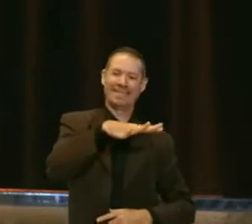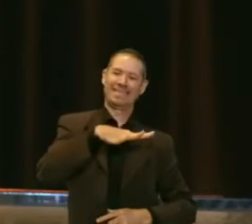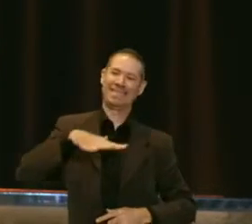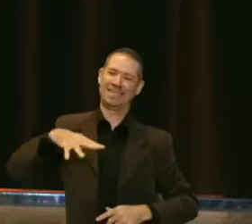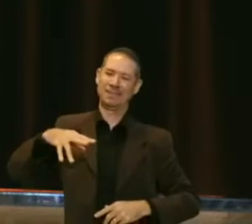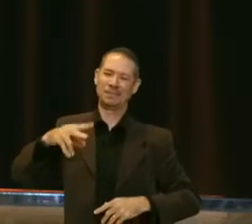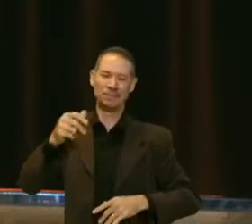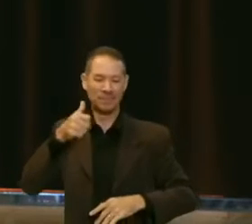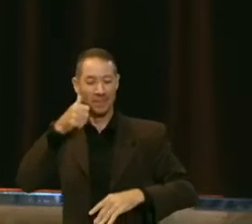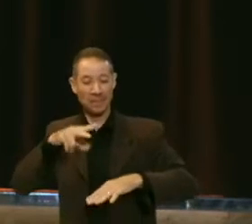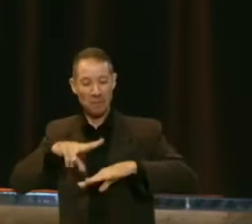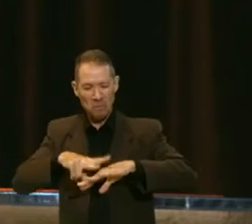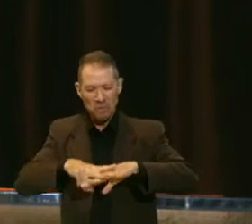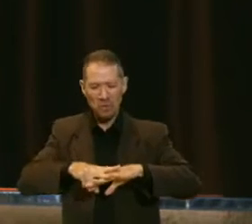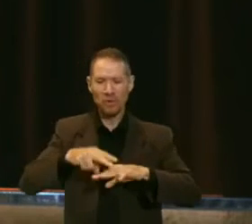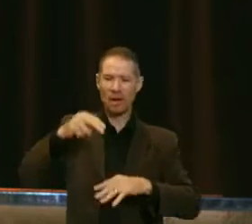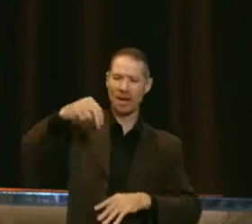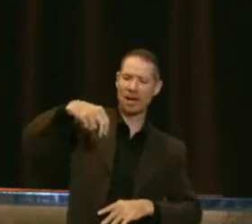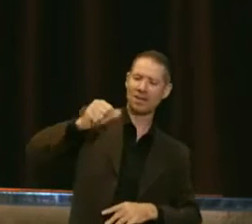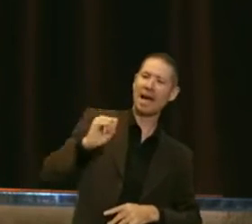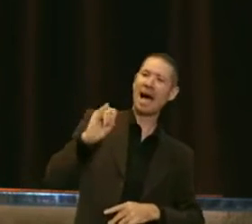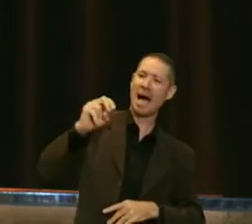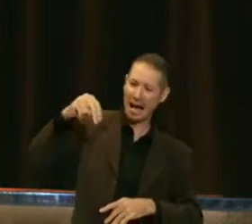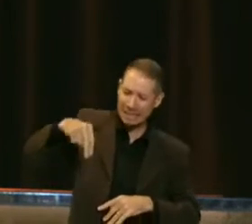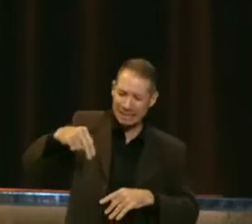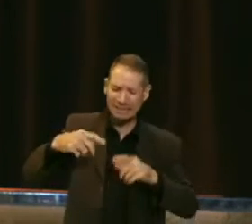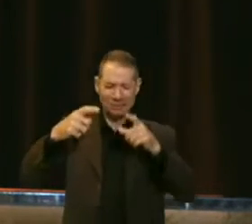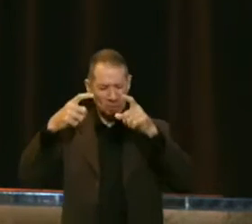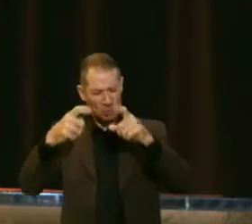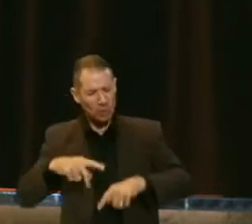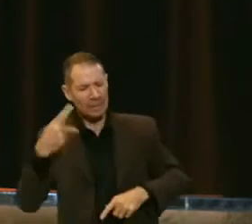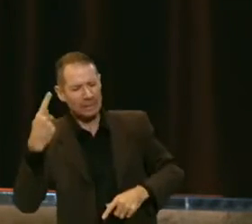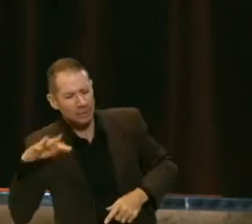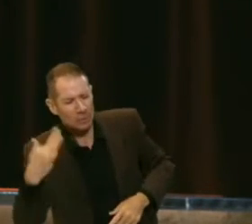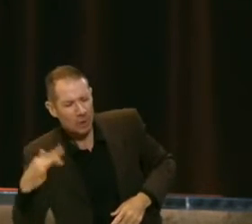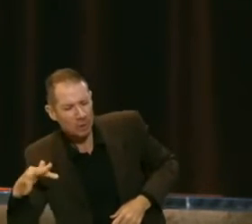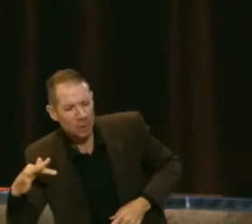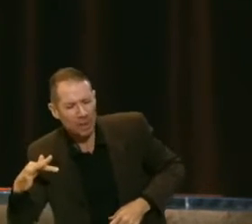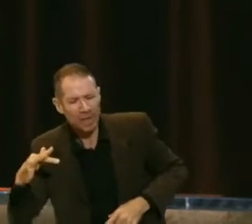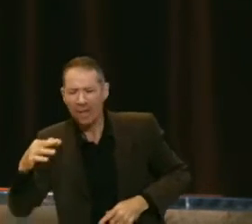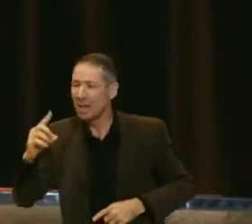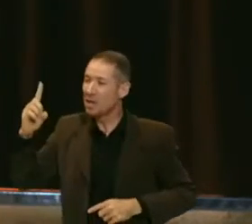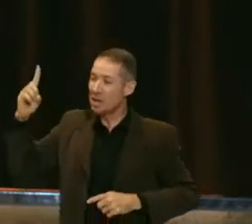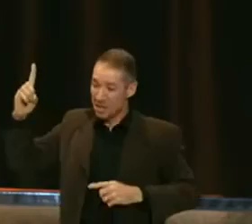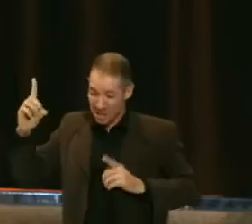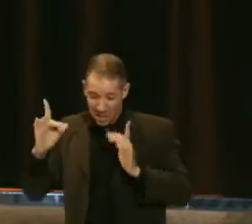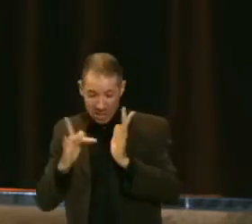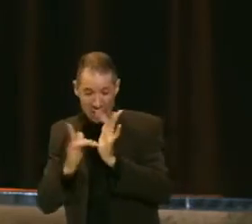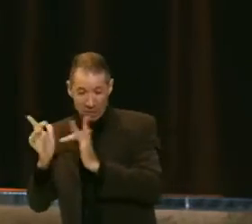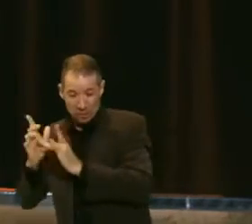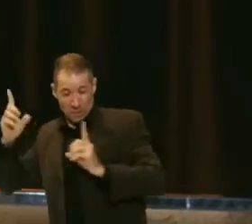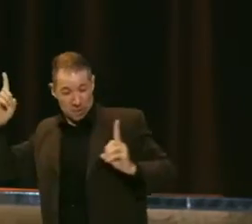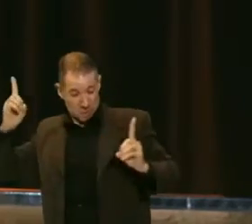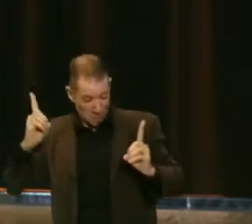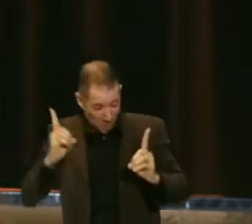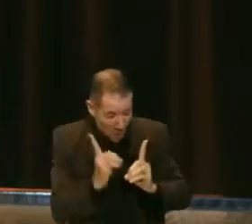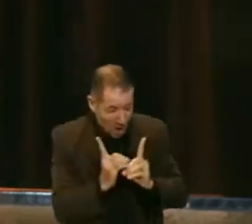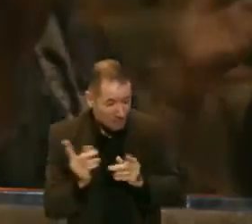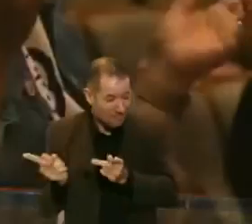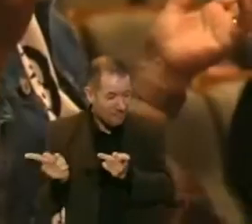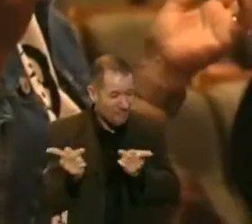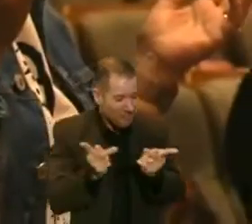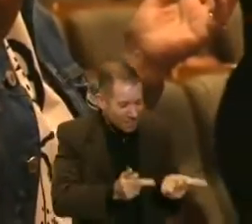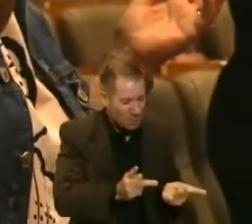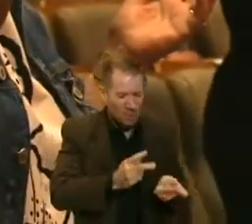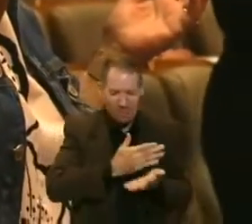Como a viúva de Naim, no lugar da sua dor, Jesus foi a visitar. Comece a